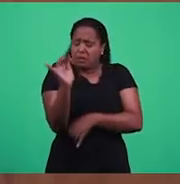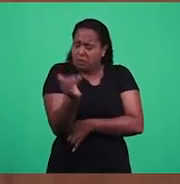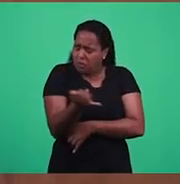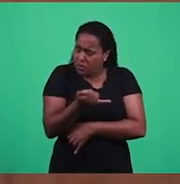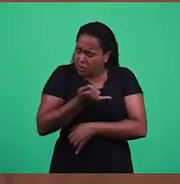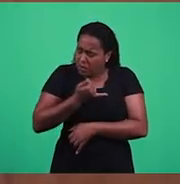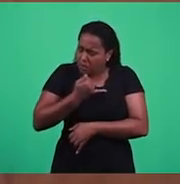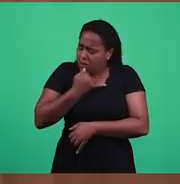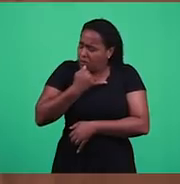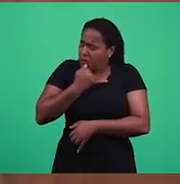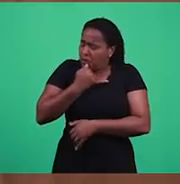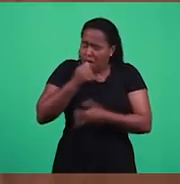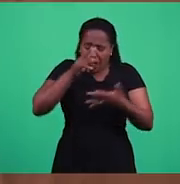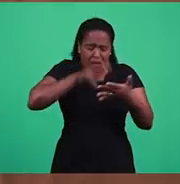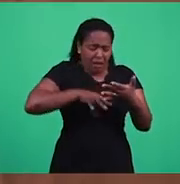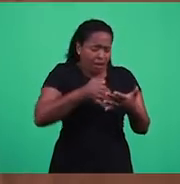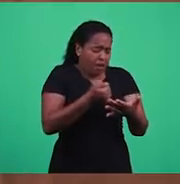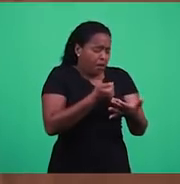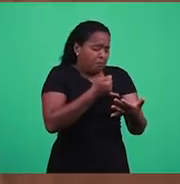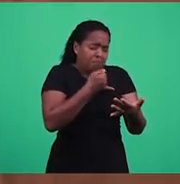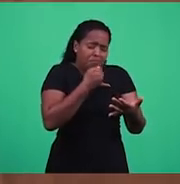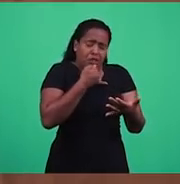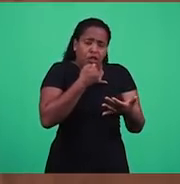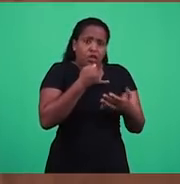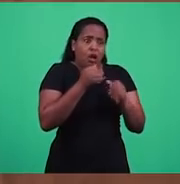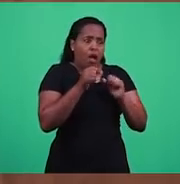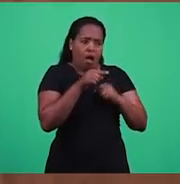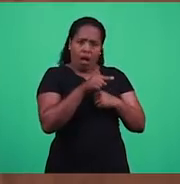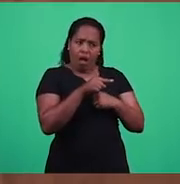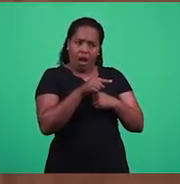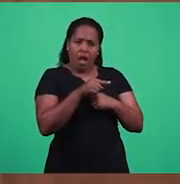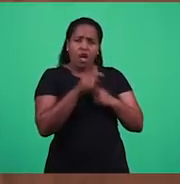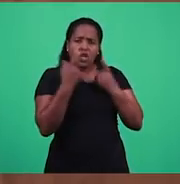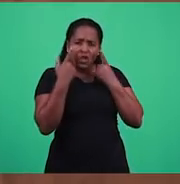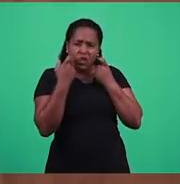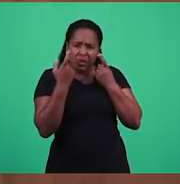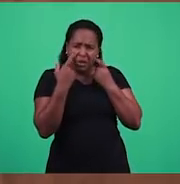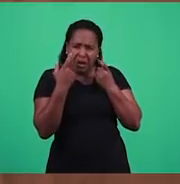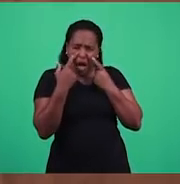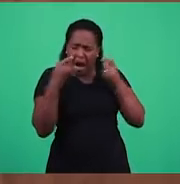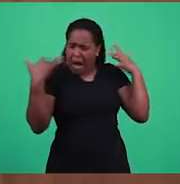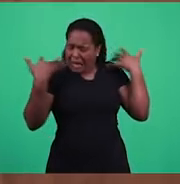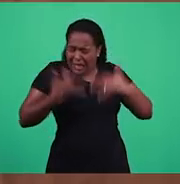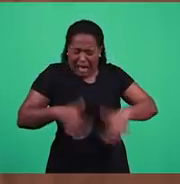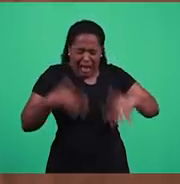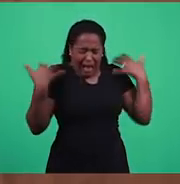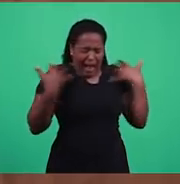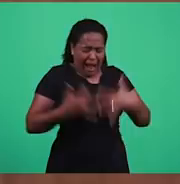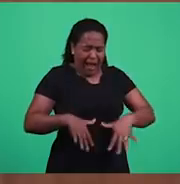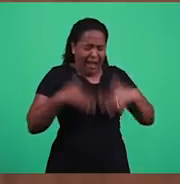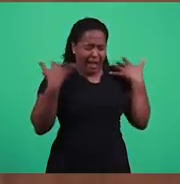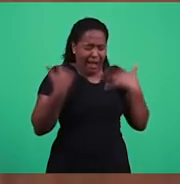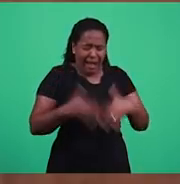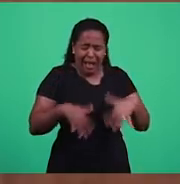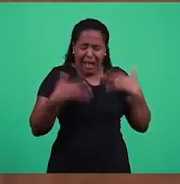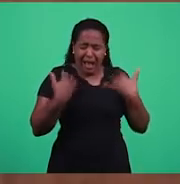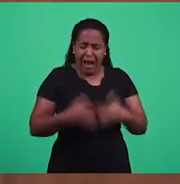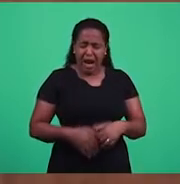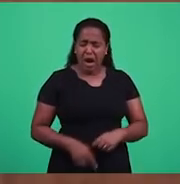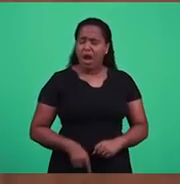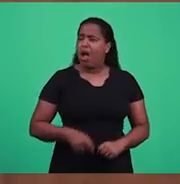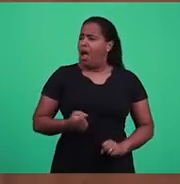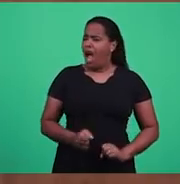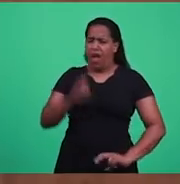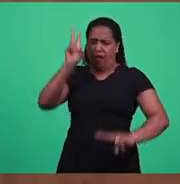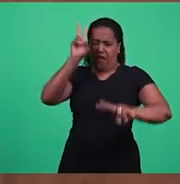triste, Esther falou. E ela poderia ter chorado, poderia ter se desesperado, poderia ter falado assim: eu vou